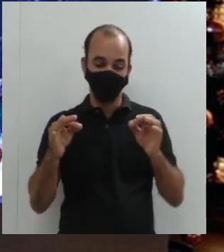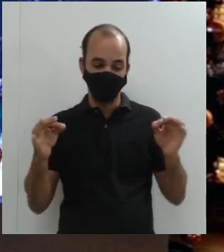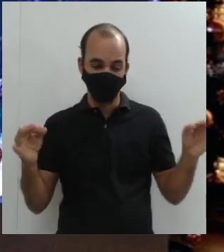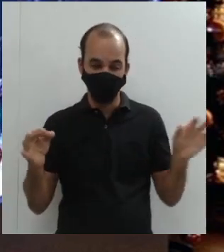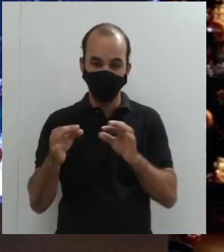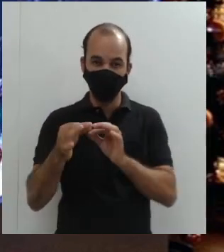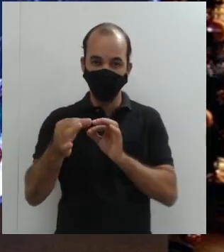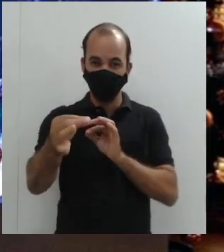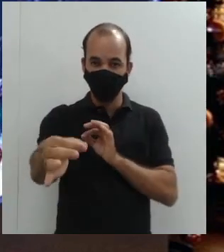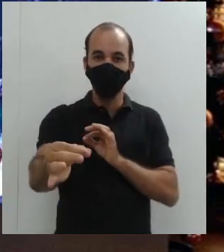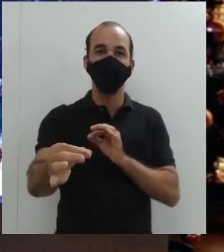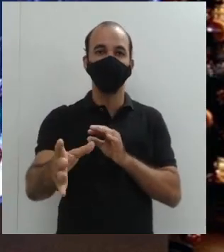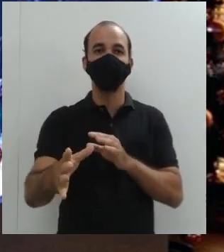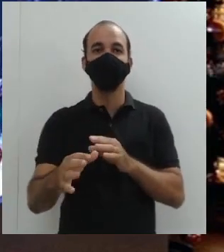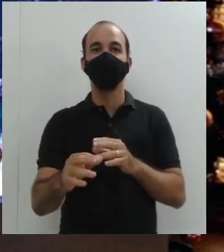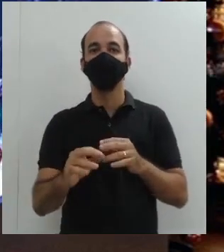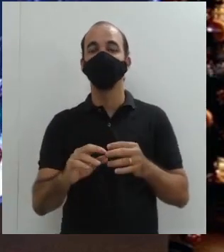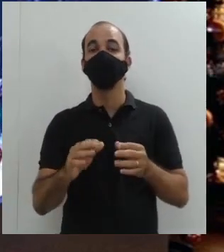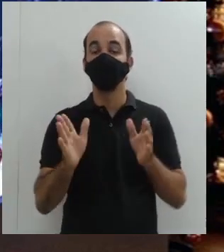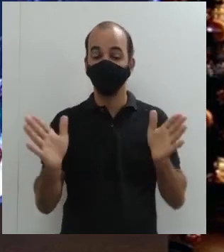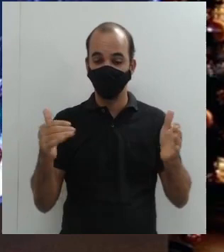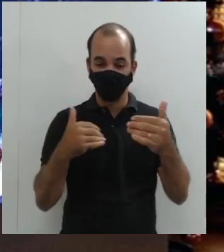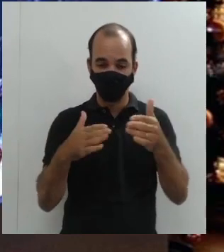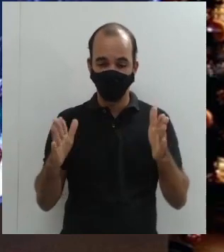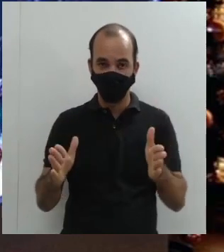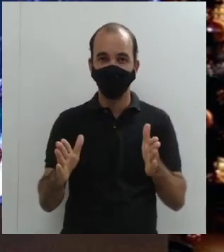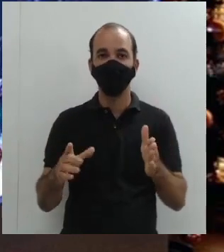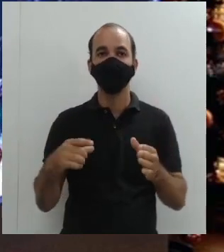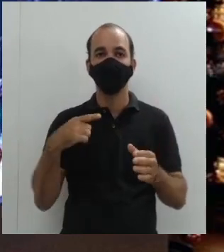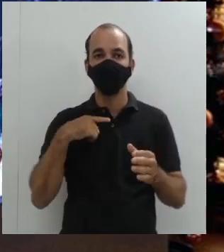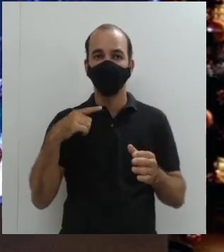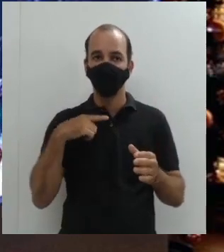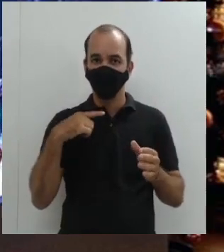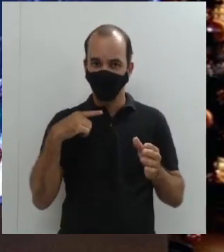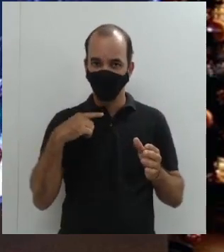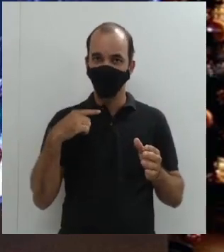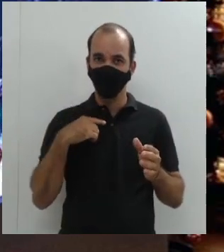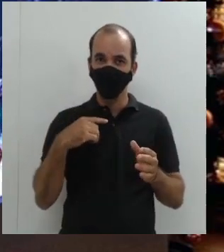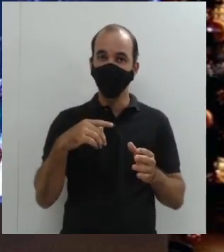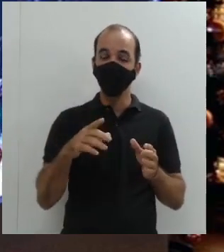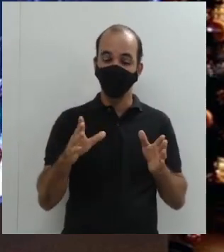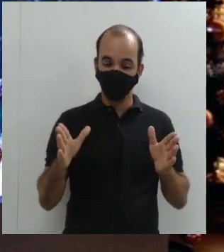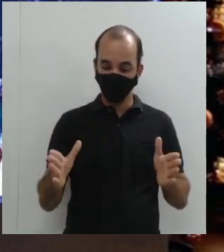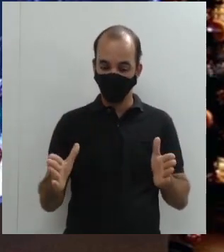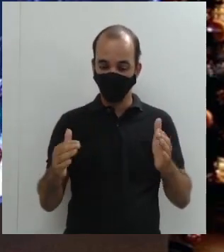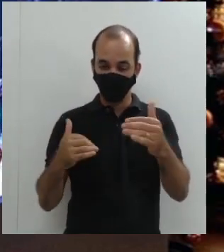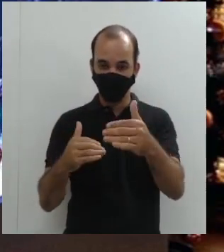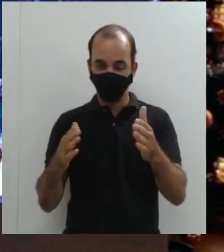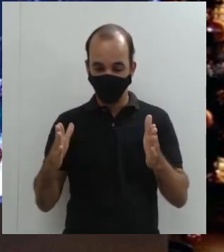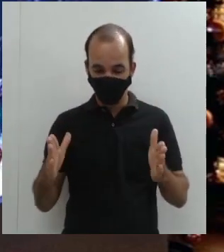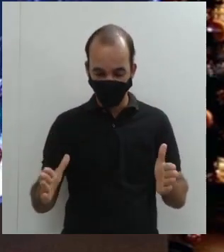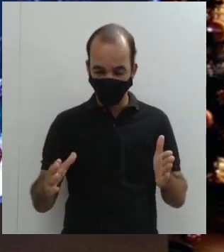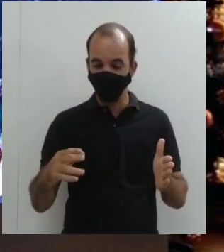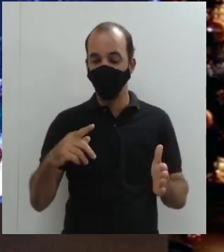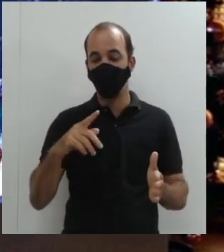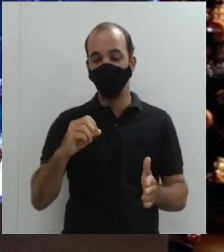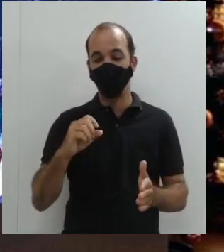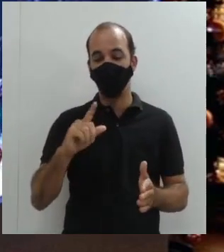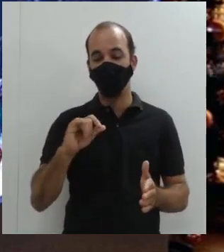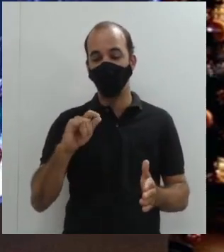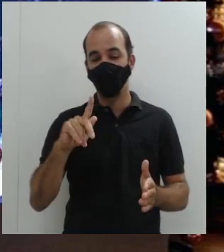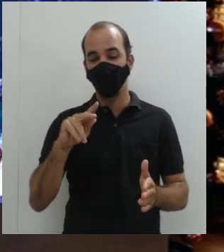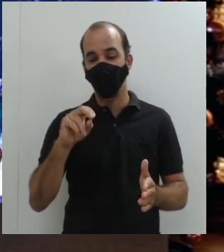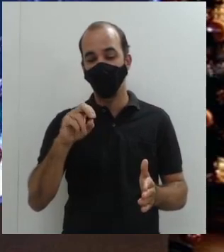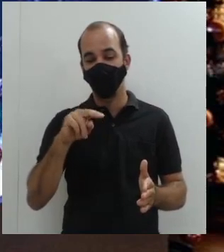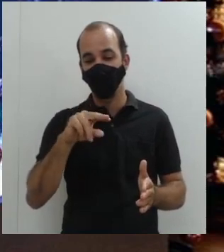geométrico em especial, ele tem polígonos que formam suas bases e são paralelas. Porém, esse daí,